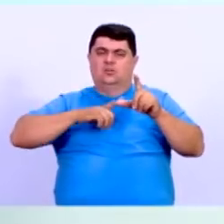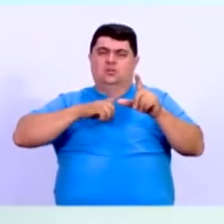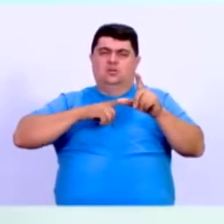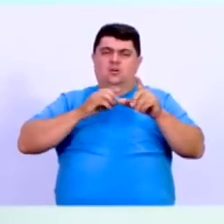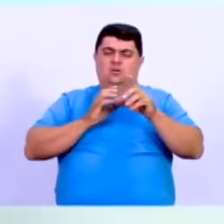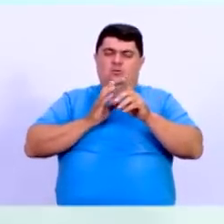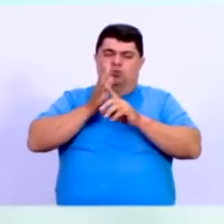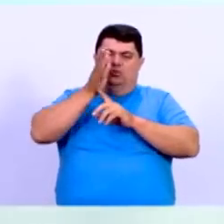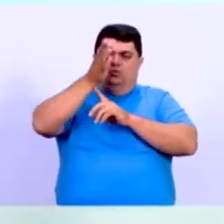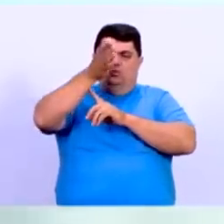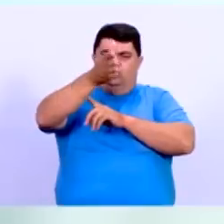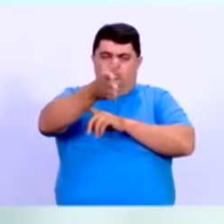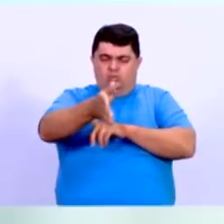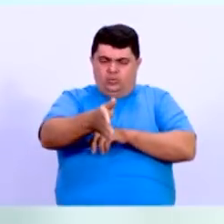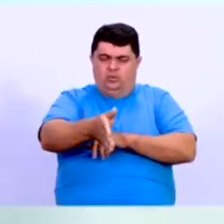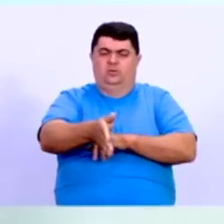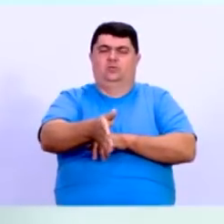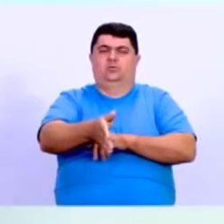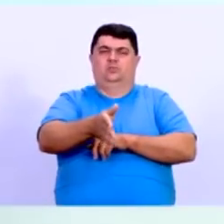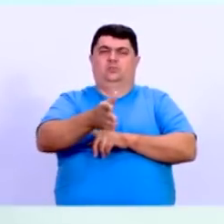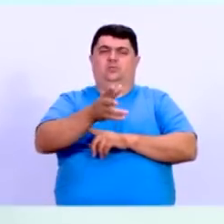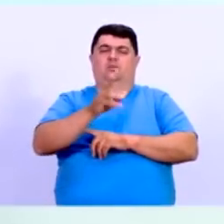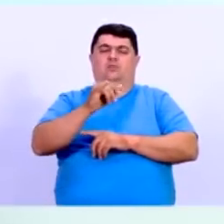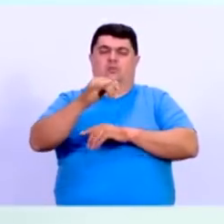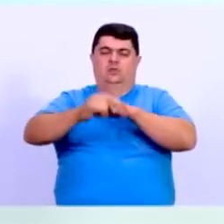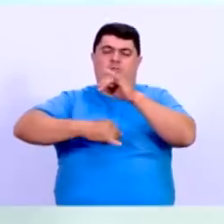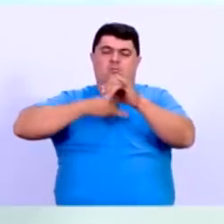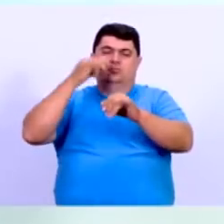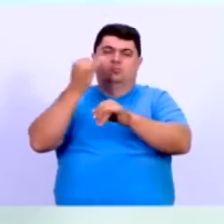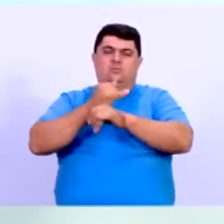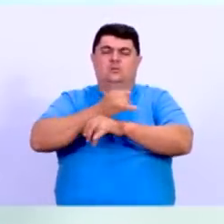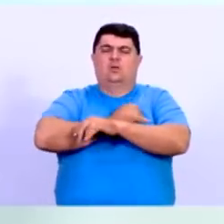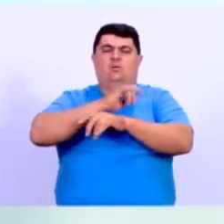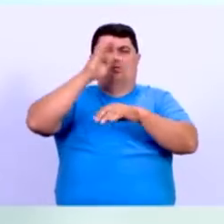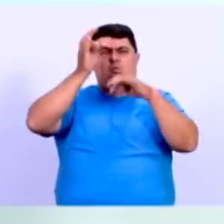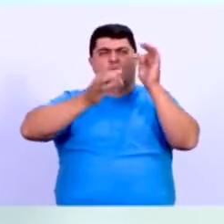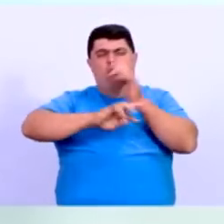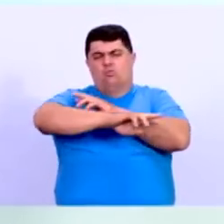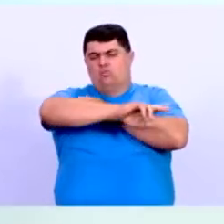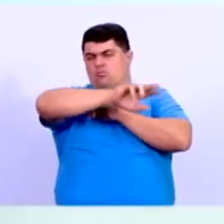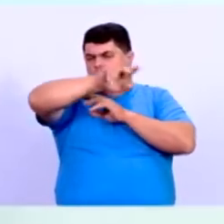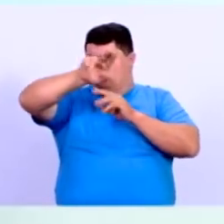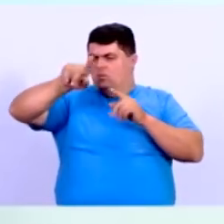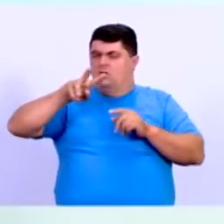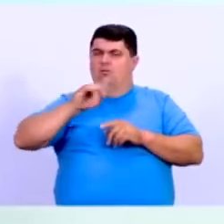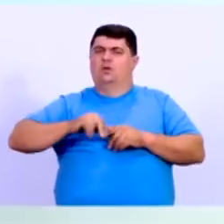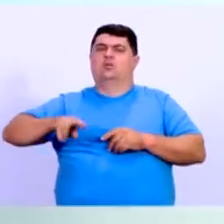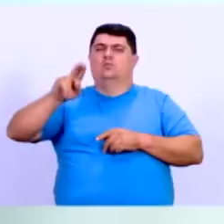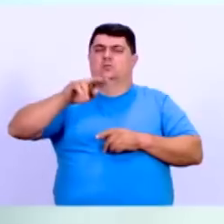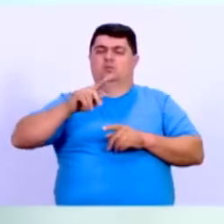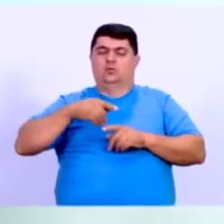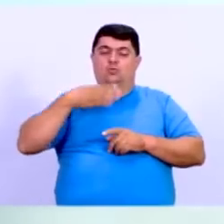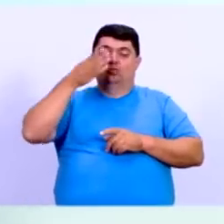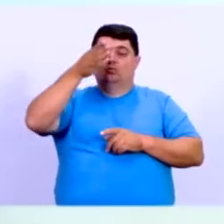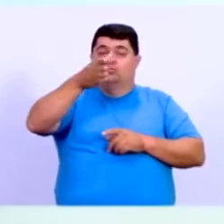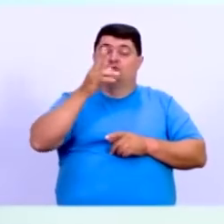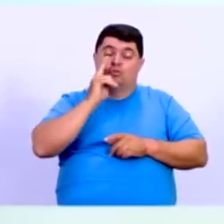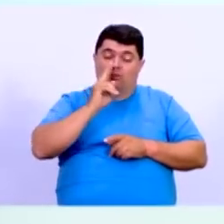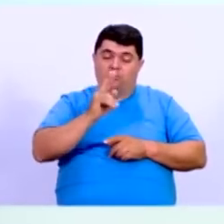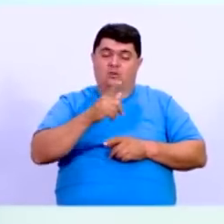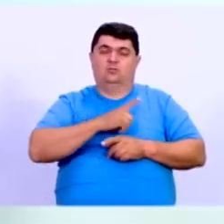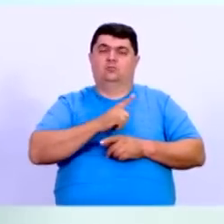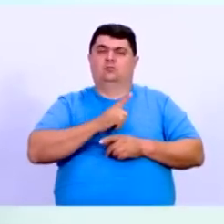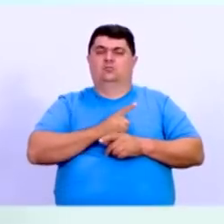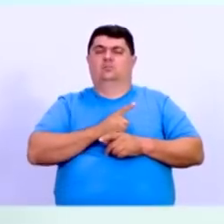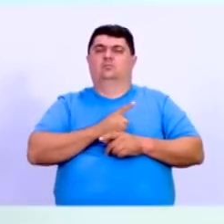passar pela rede mundial de computadores aí e vários tipos de tecnologia disponíveis, tá? Mas a mensagem está chegando contigo aí. E para fazer